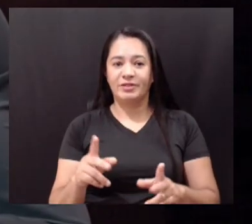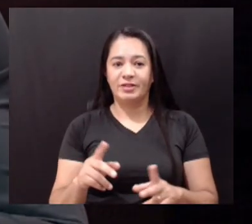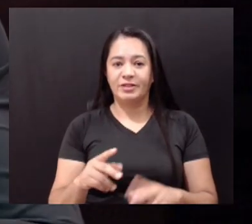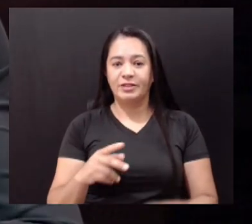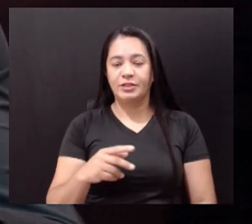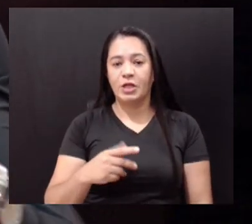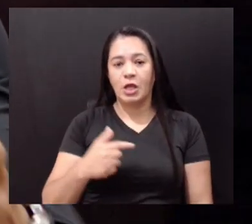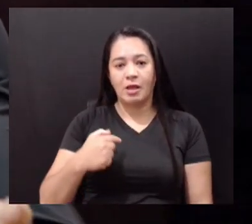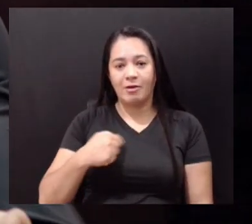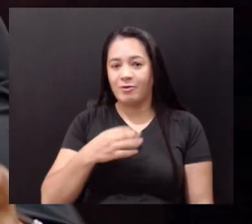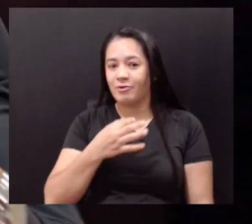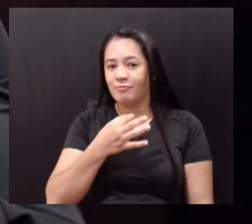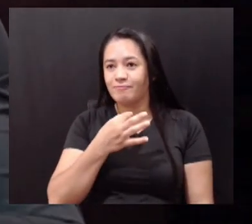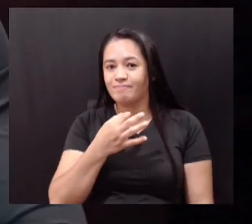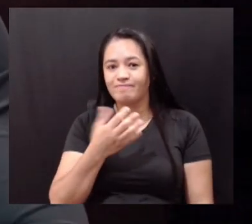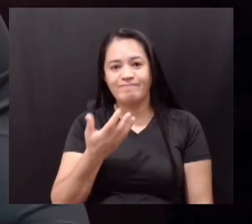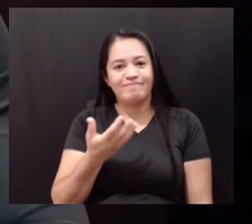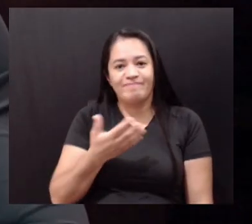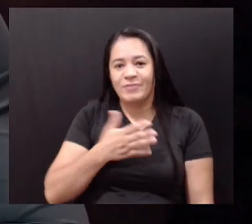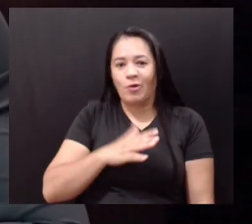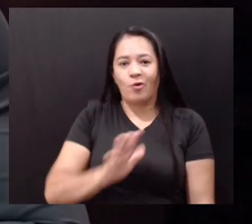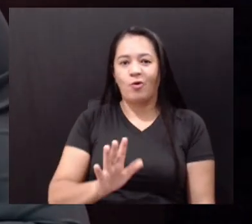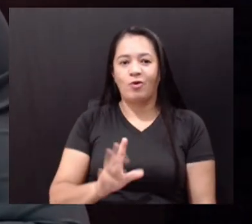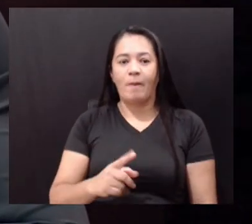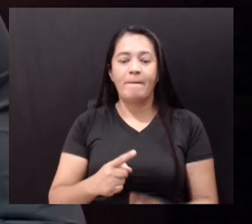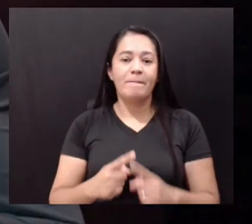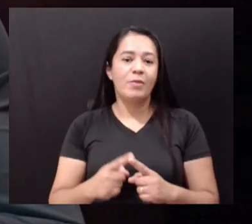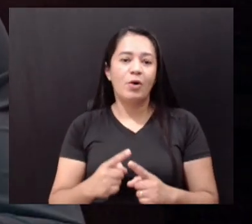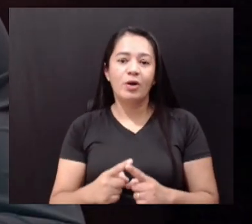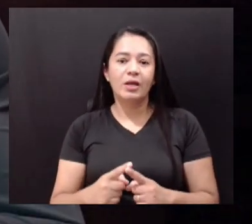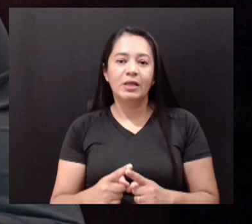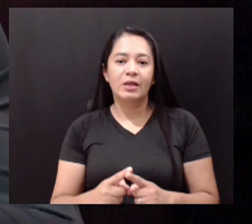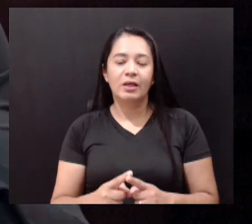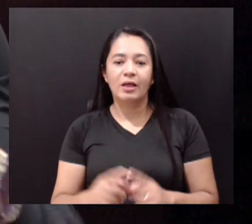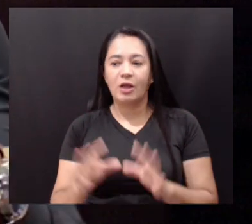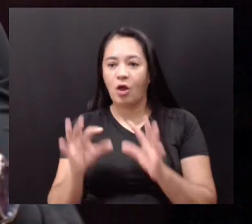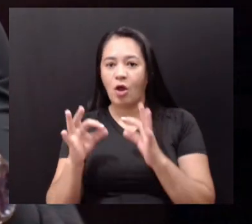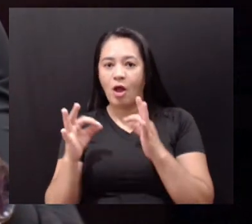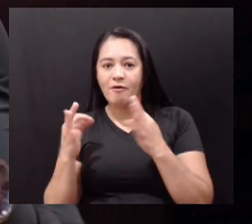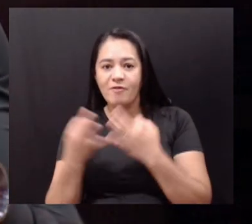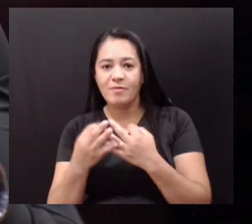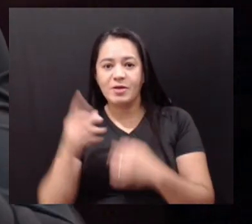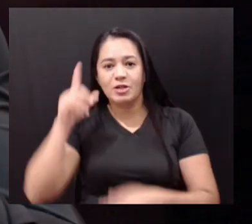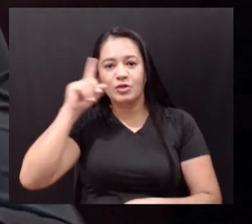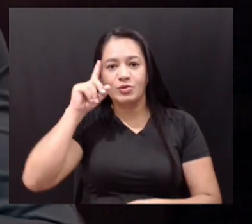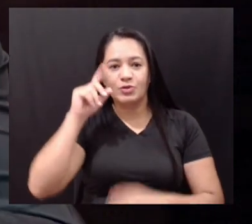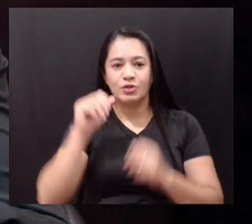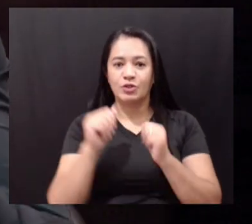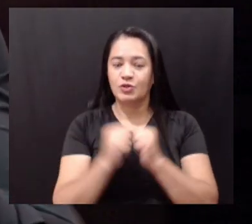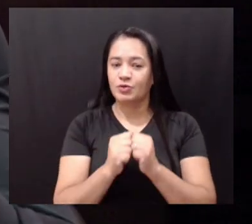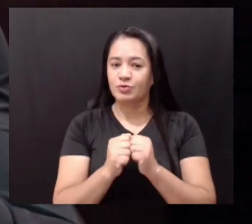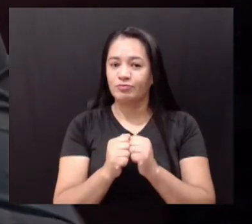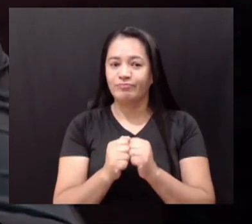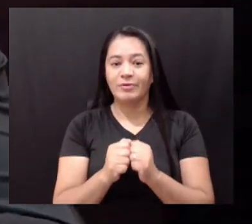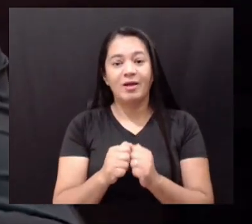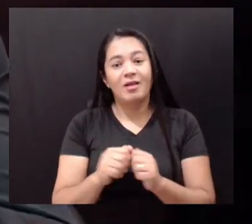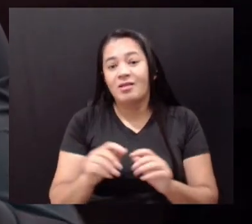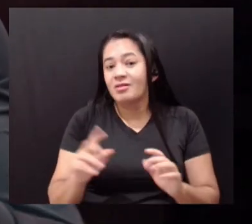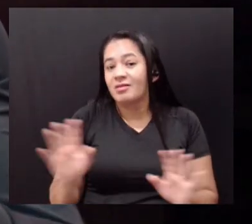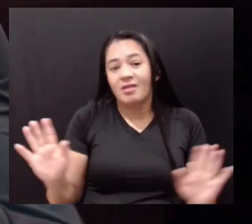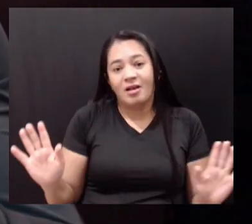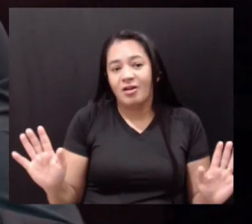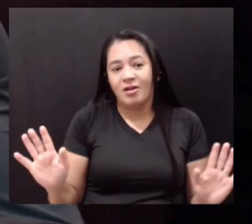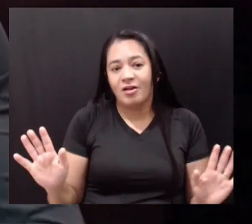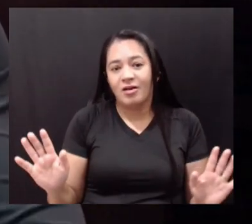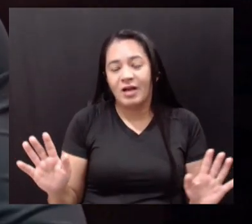porque os pais não estarão ali no dia a dia, eles não algumas decisões não vai haver tempo hábil para poder ligar para alguém, para